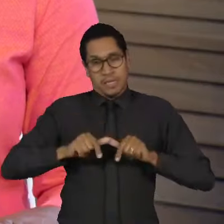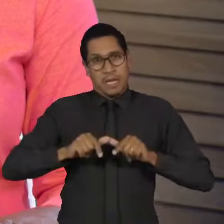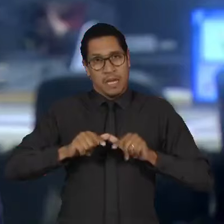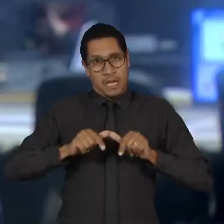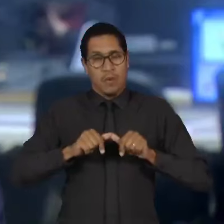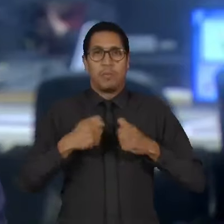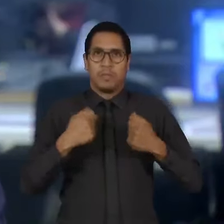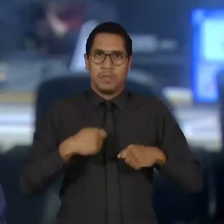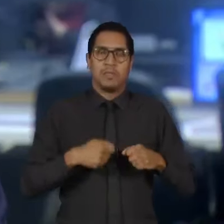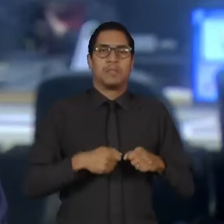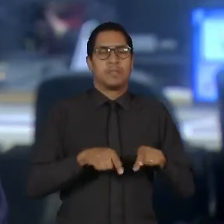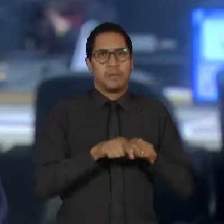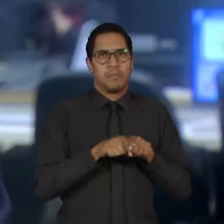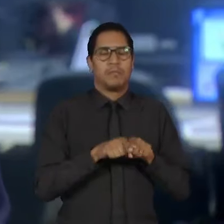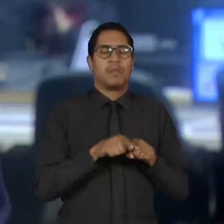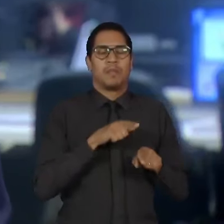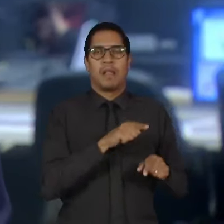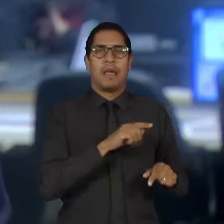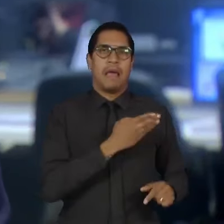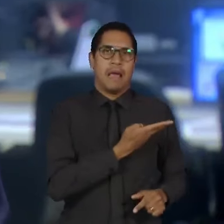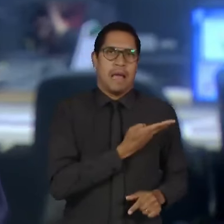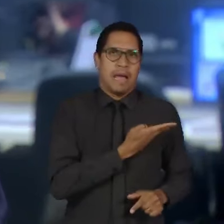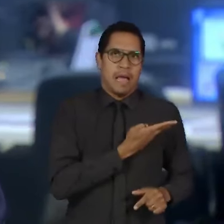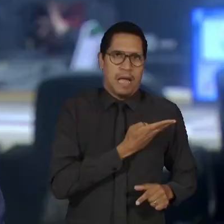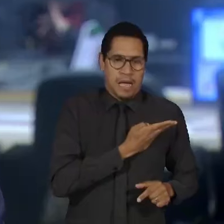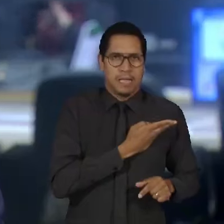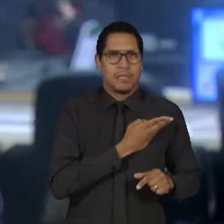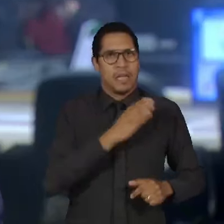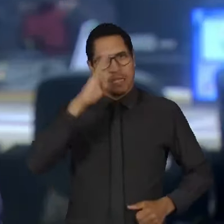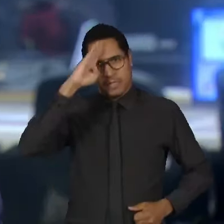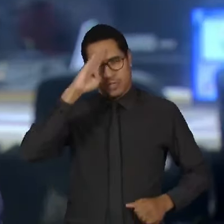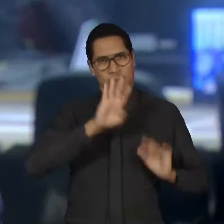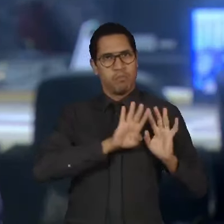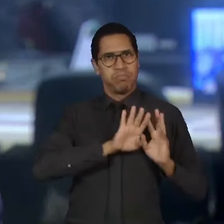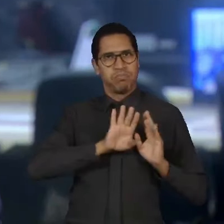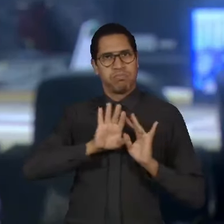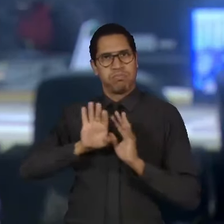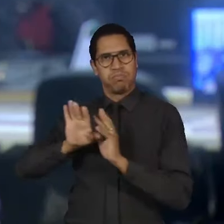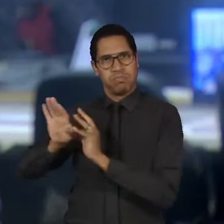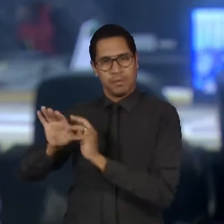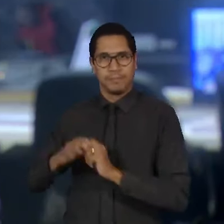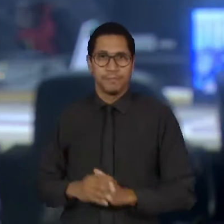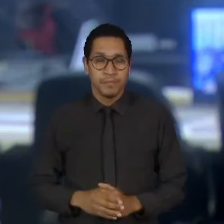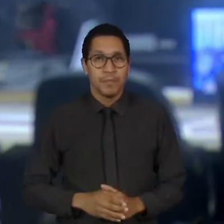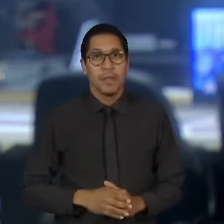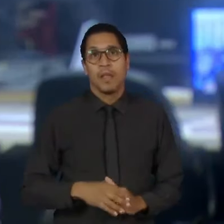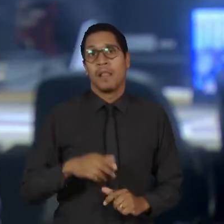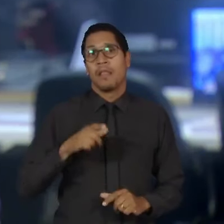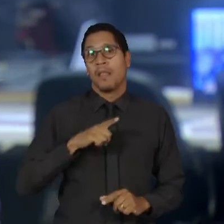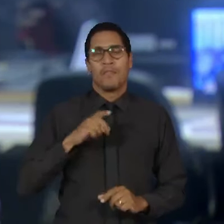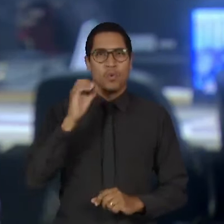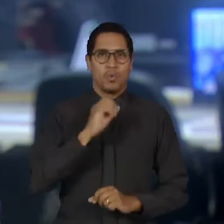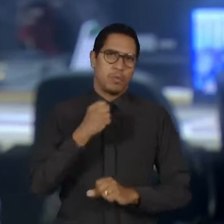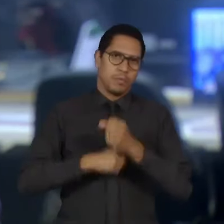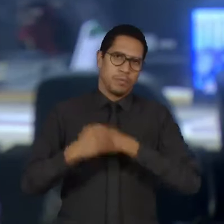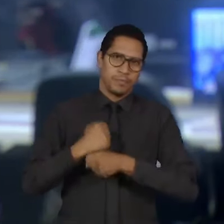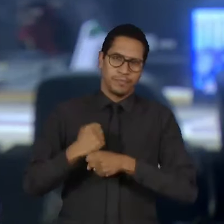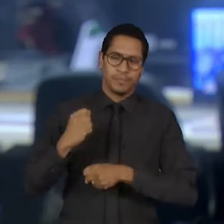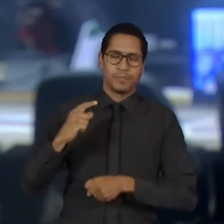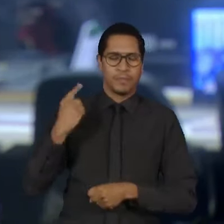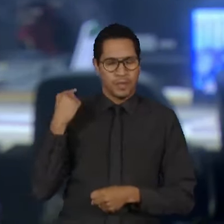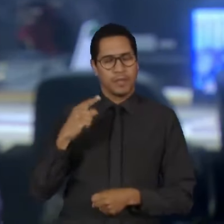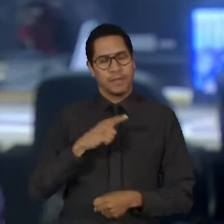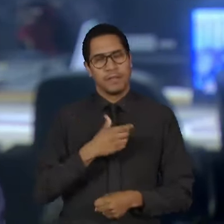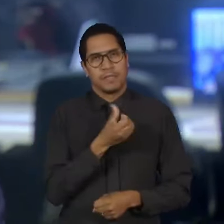Gaza é a segunda vez desde o começo do conflito em outubro do ano passado que mais de 600.000 pessoas que